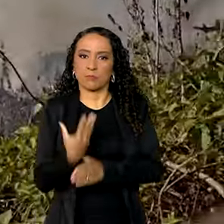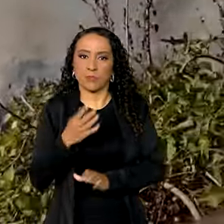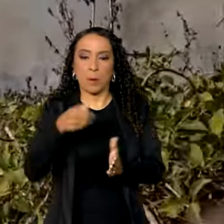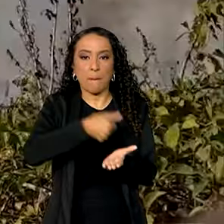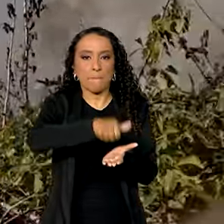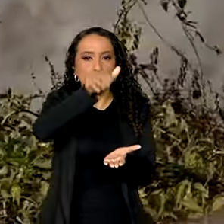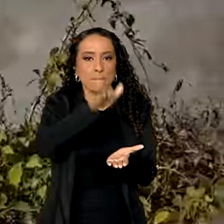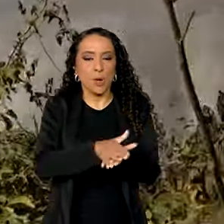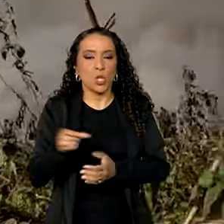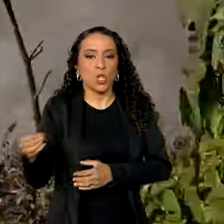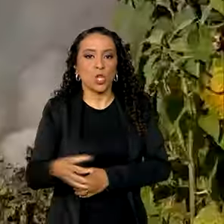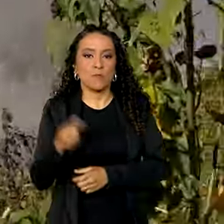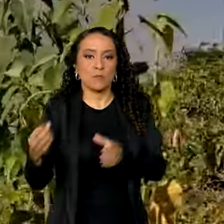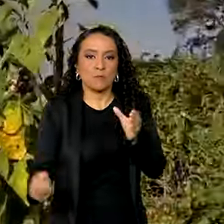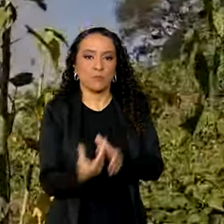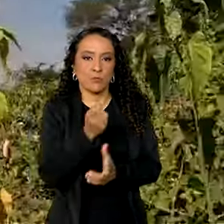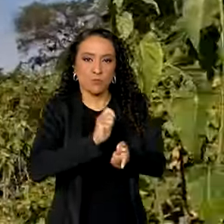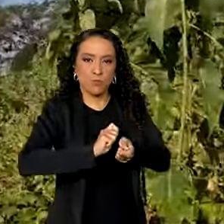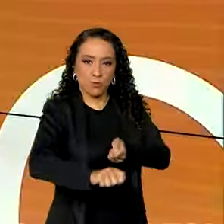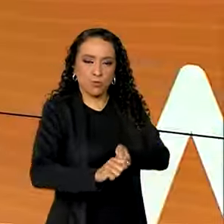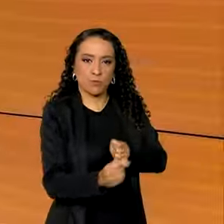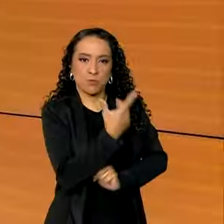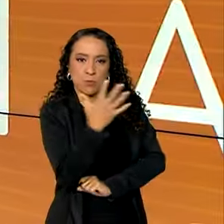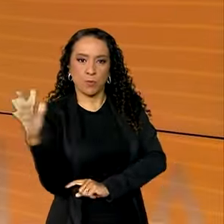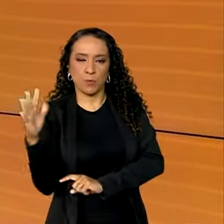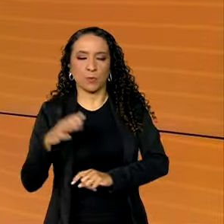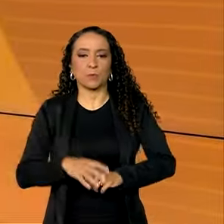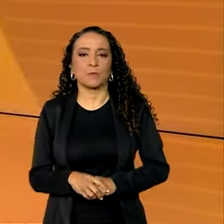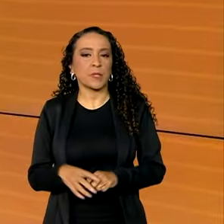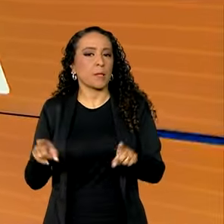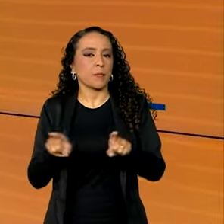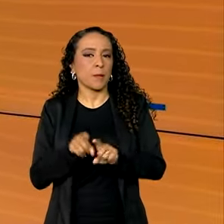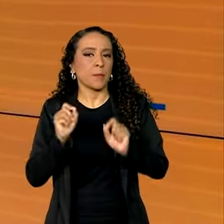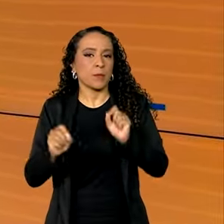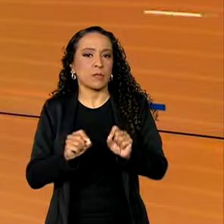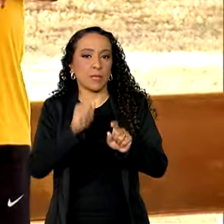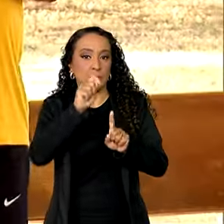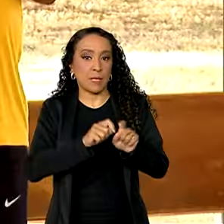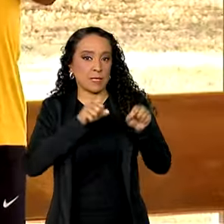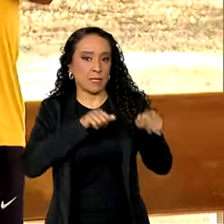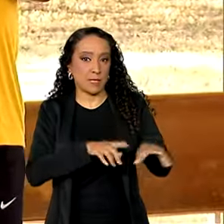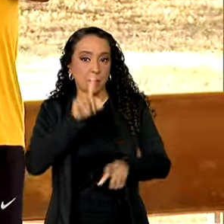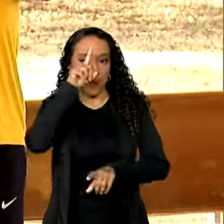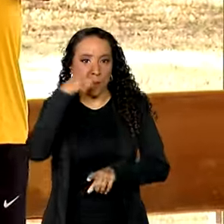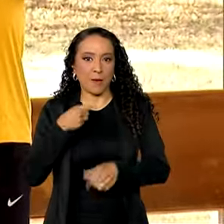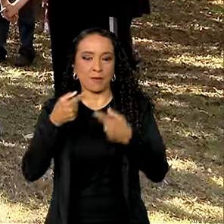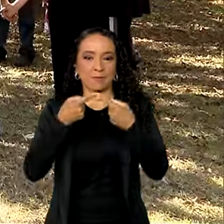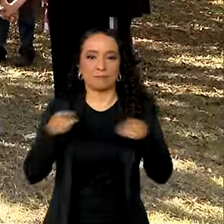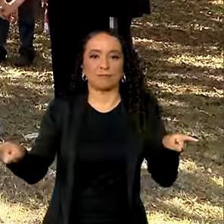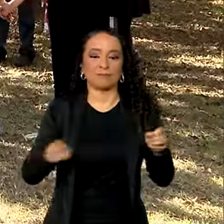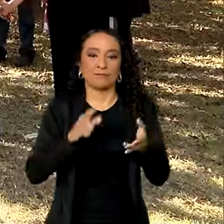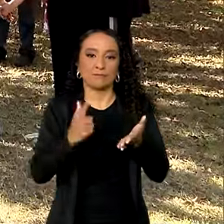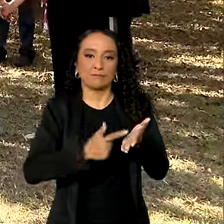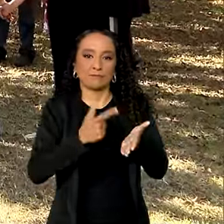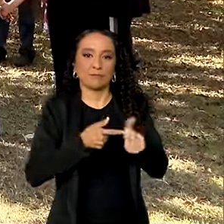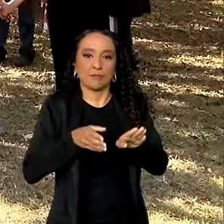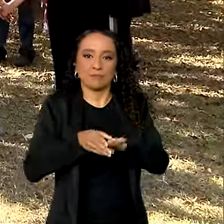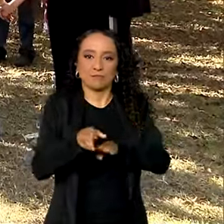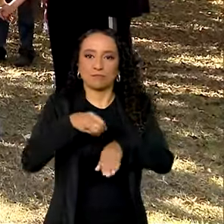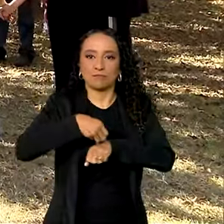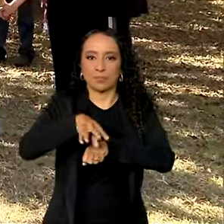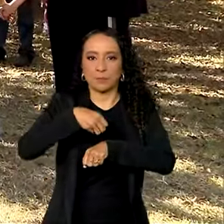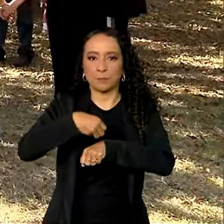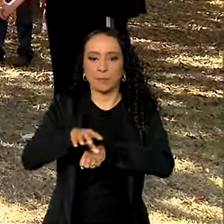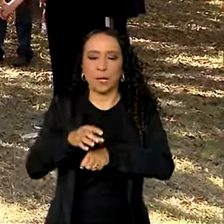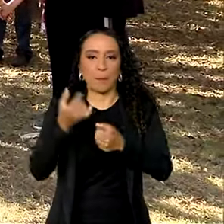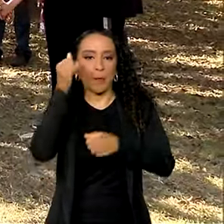multas para quem provocar incêndios florestais. E veja também Setembro Amarelo, lançada a cartilha com orientações